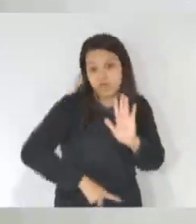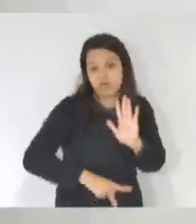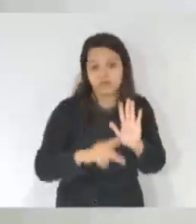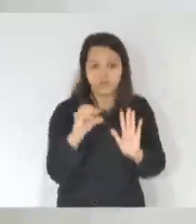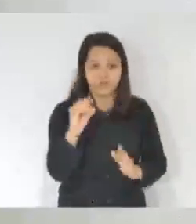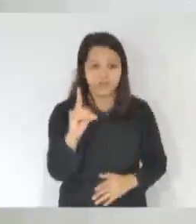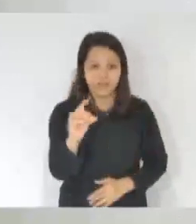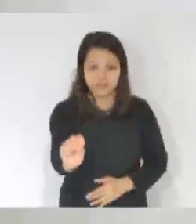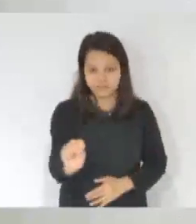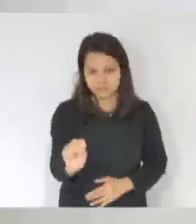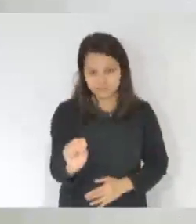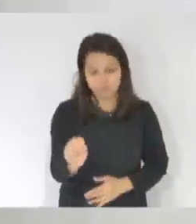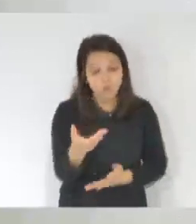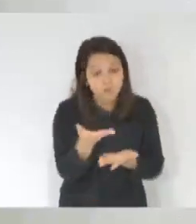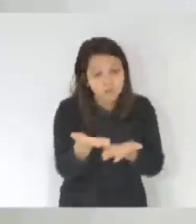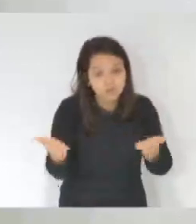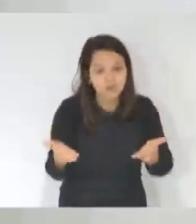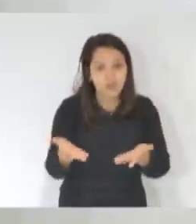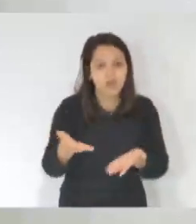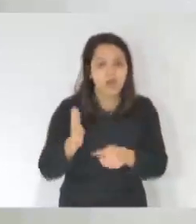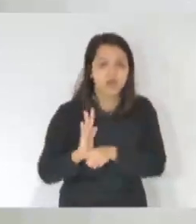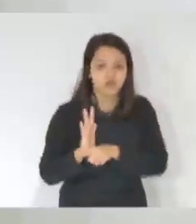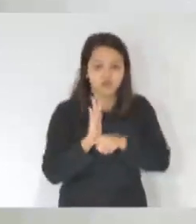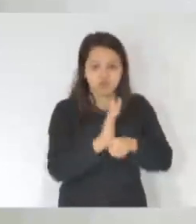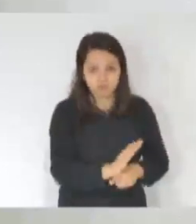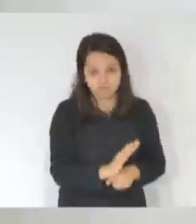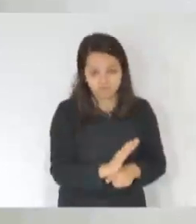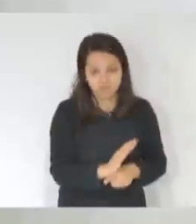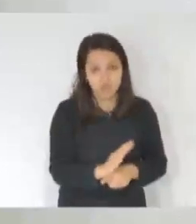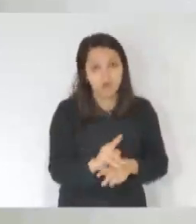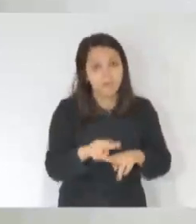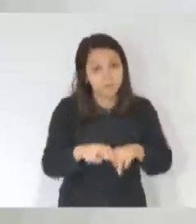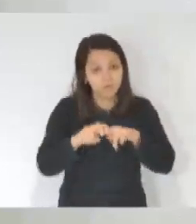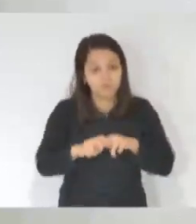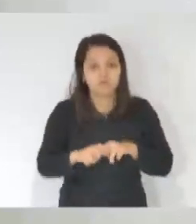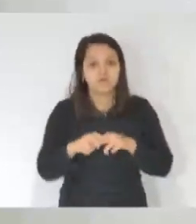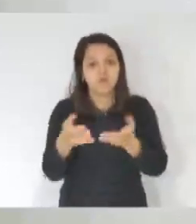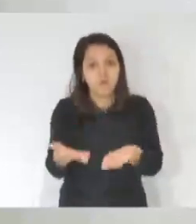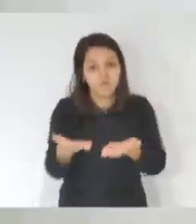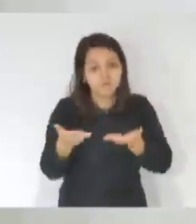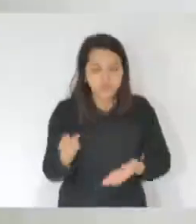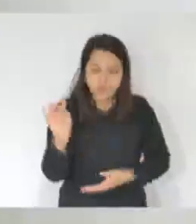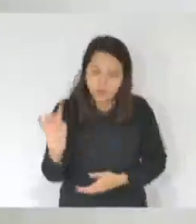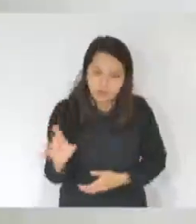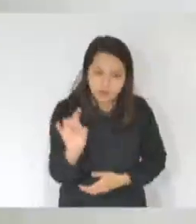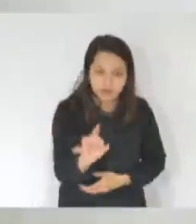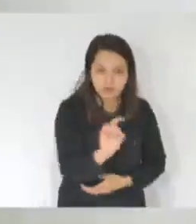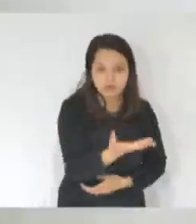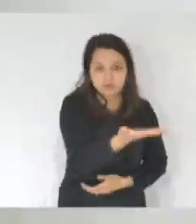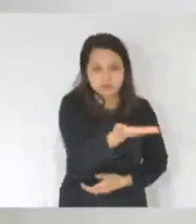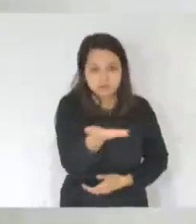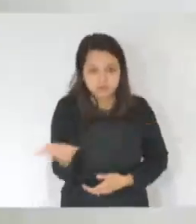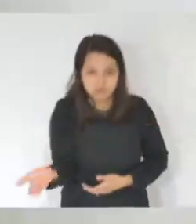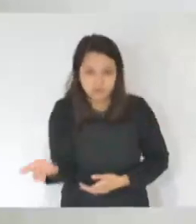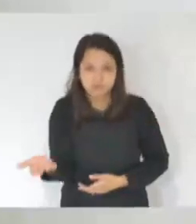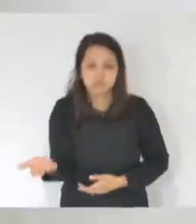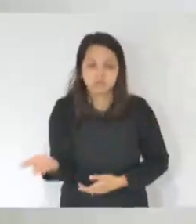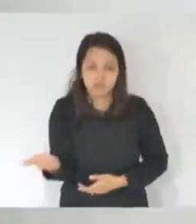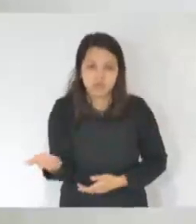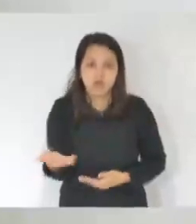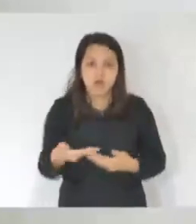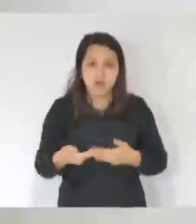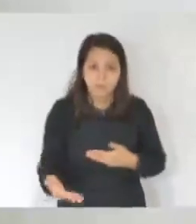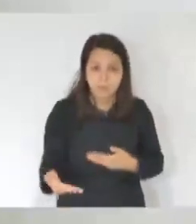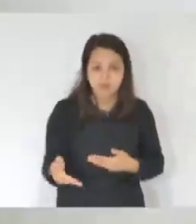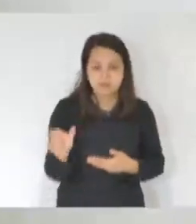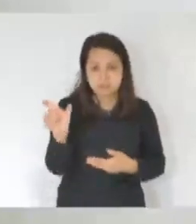são vocês que nos ajudarão. Então, por isso, deixo o convite para que cada um de vocês entre, então, seja signatário, seja pessoa física,